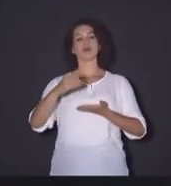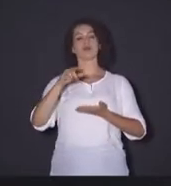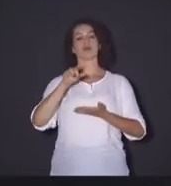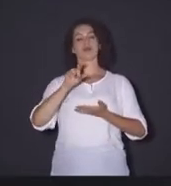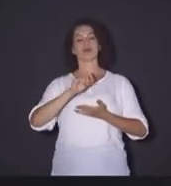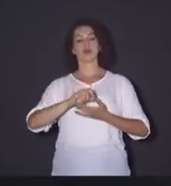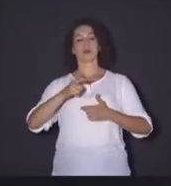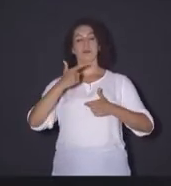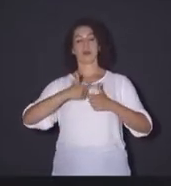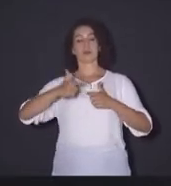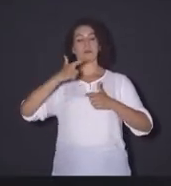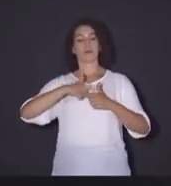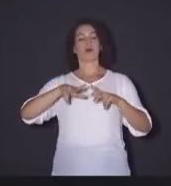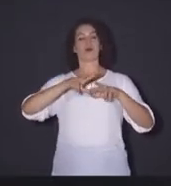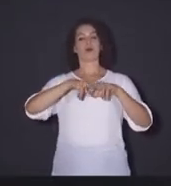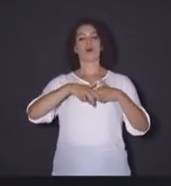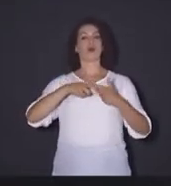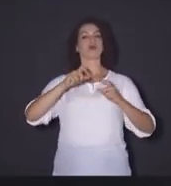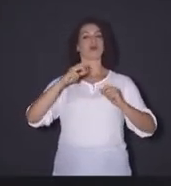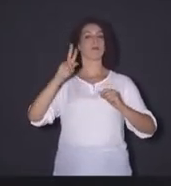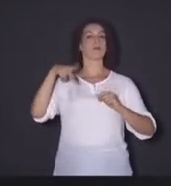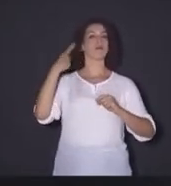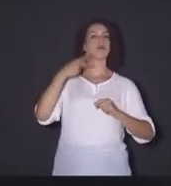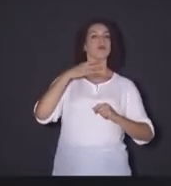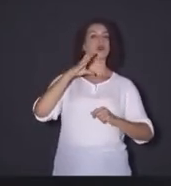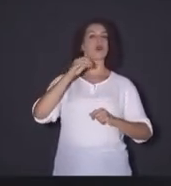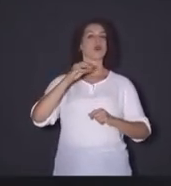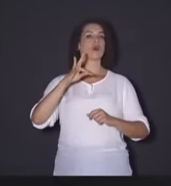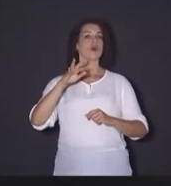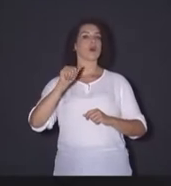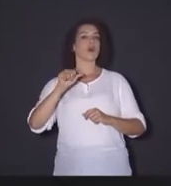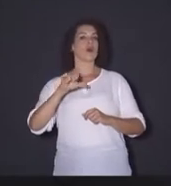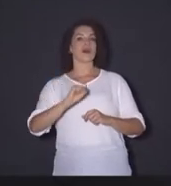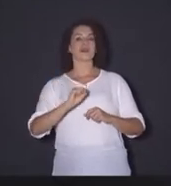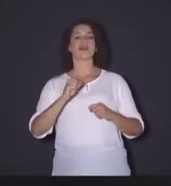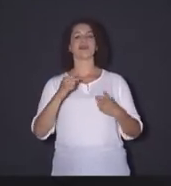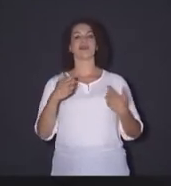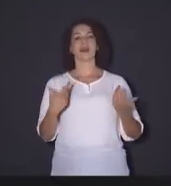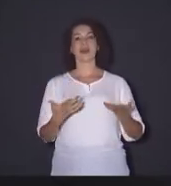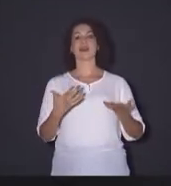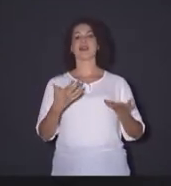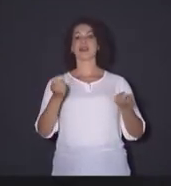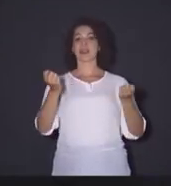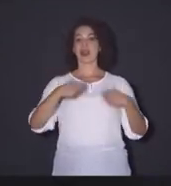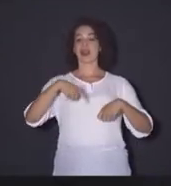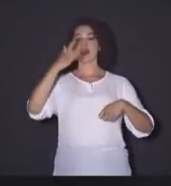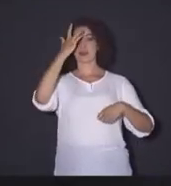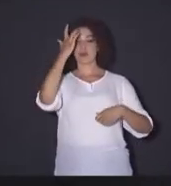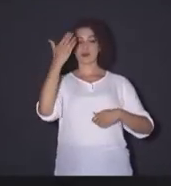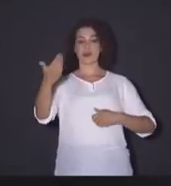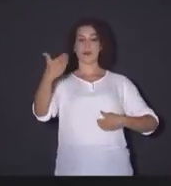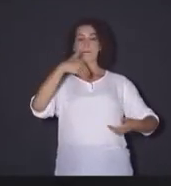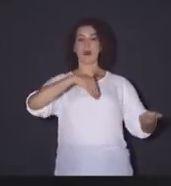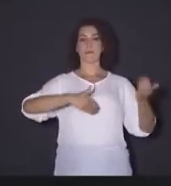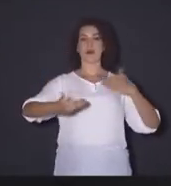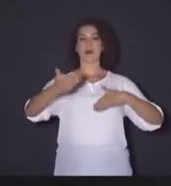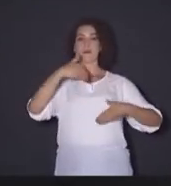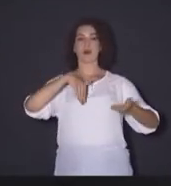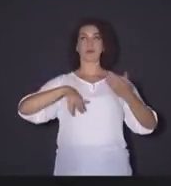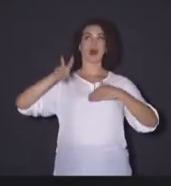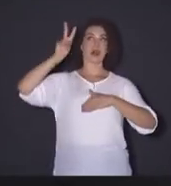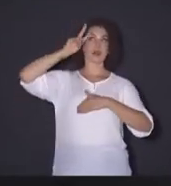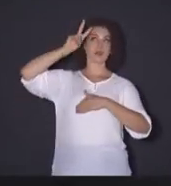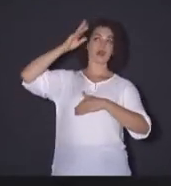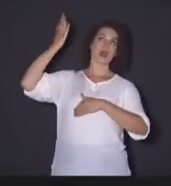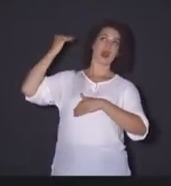a partir das políticas de cotas que vai é tornando possível ingresso de pessoas para quem historicamente a universidade teve